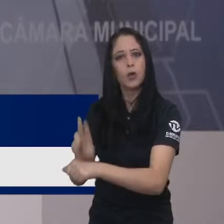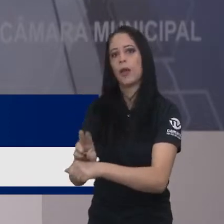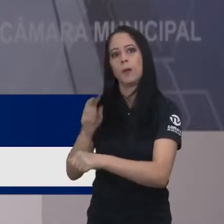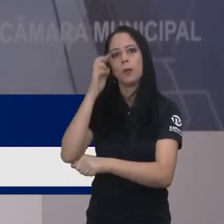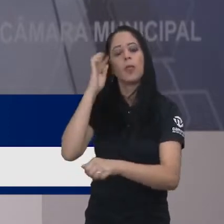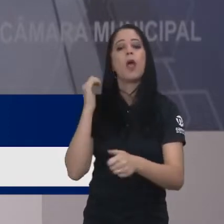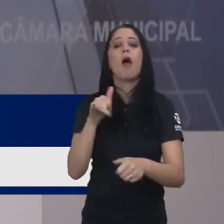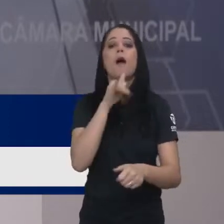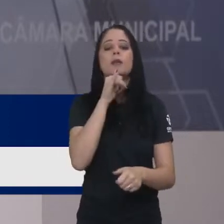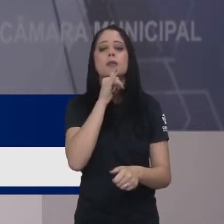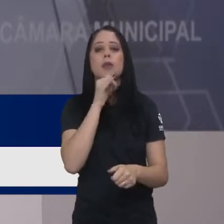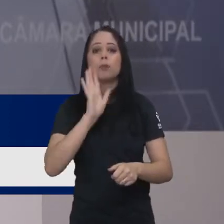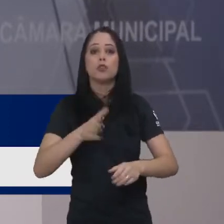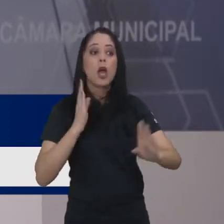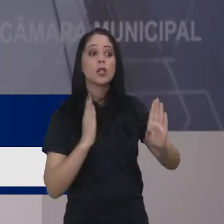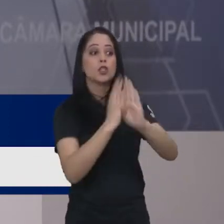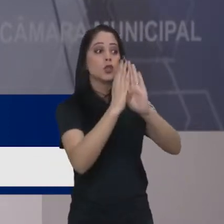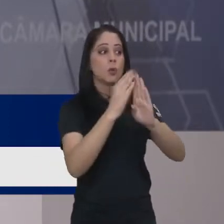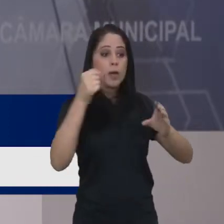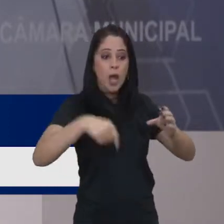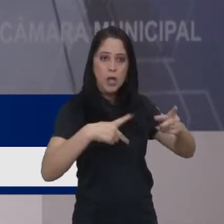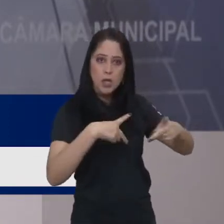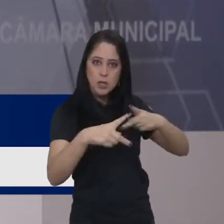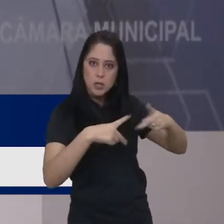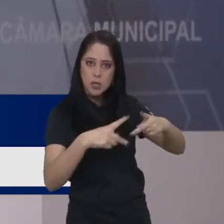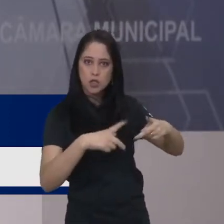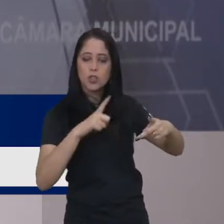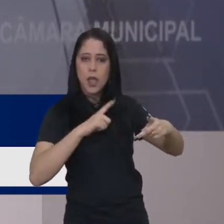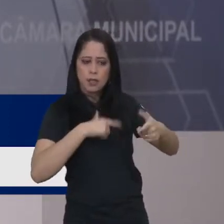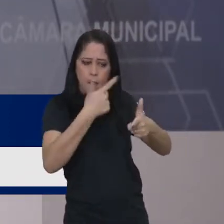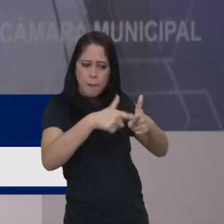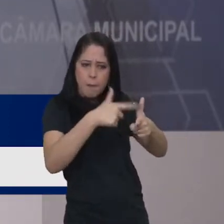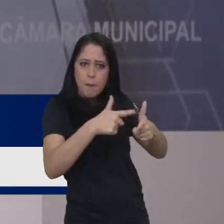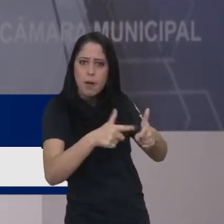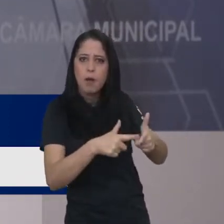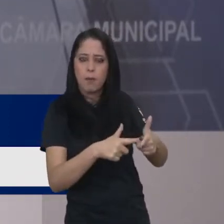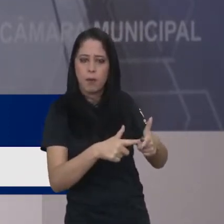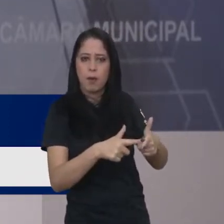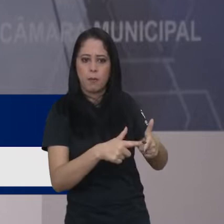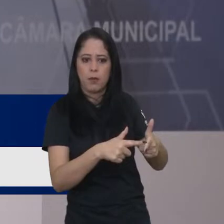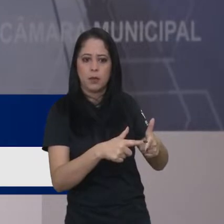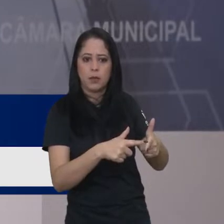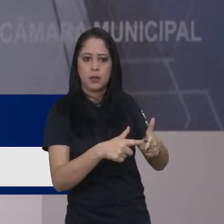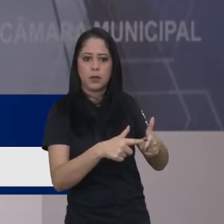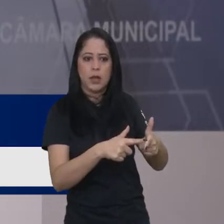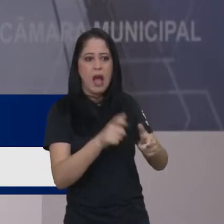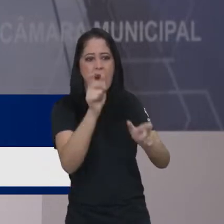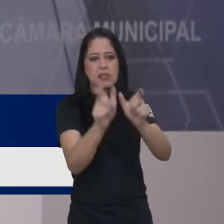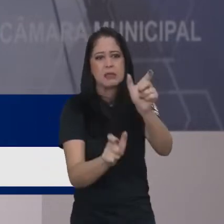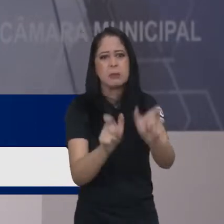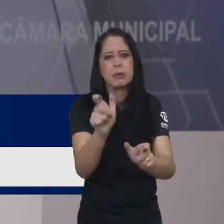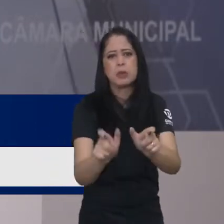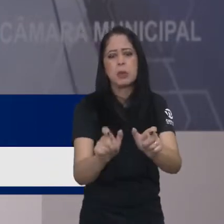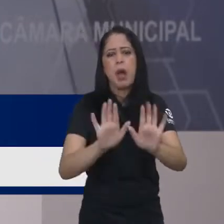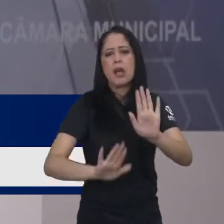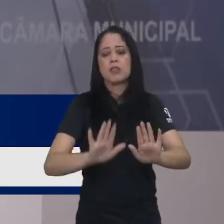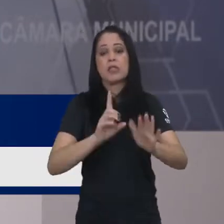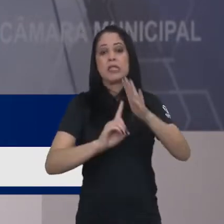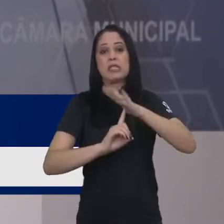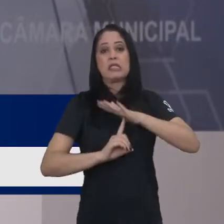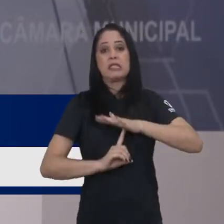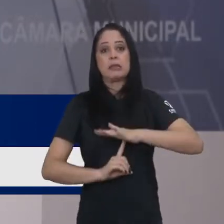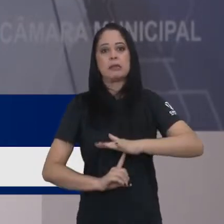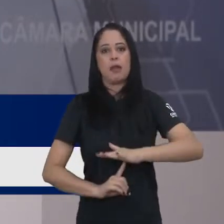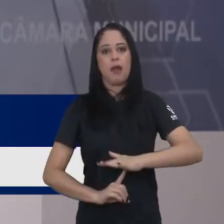diagnosticamos a situação da cidade, uma situação de irregularidade, que está tirando a paz das pessoas, está acabando com o patrimônio das pessoas. Muitas pessoas entram em depressão,